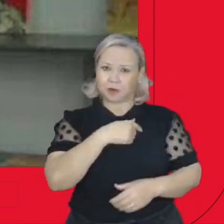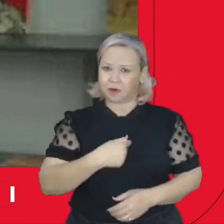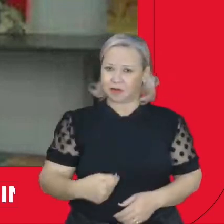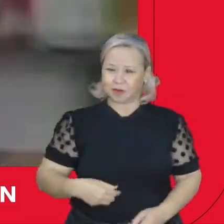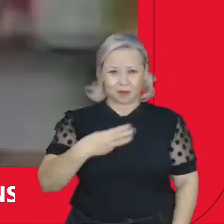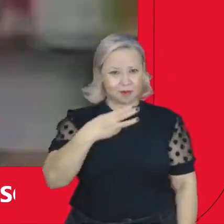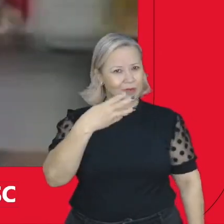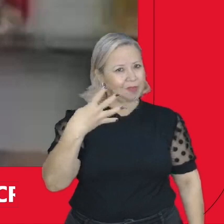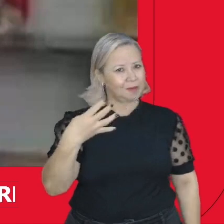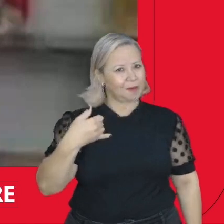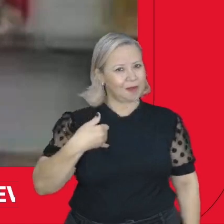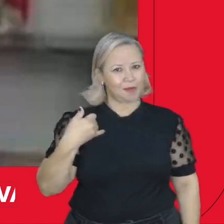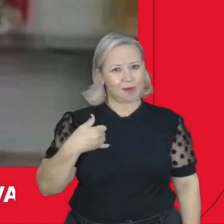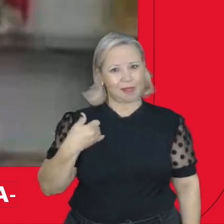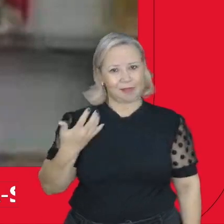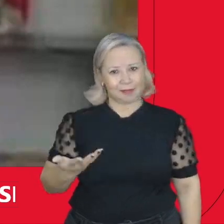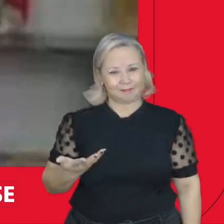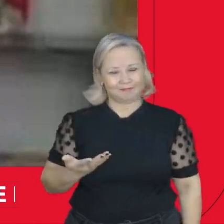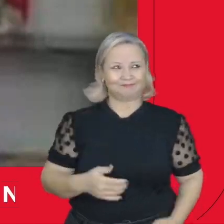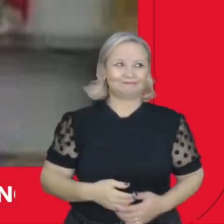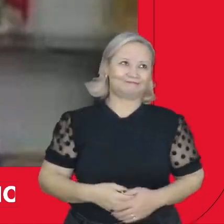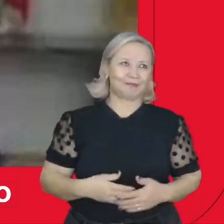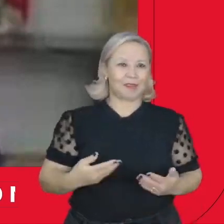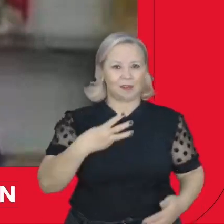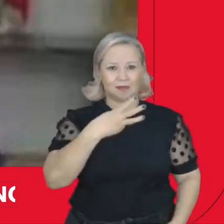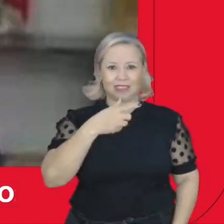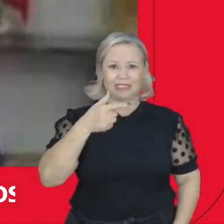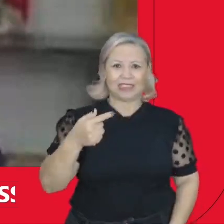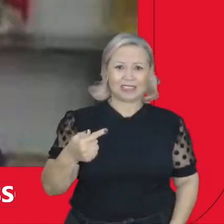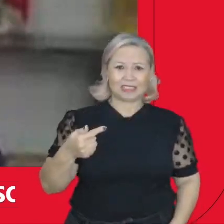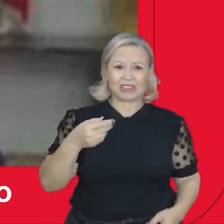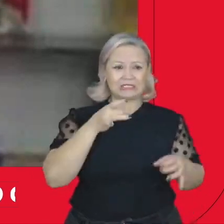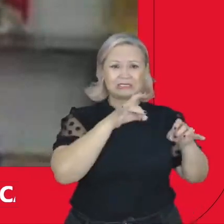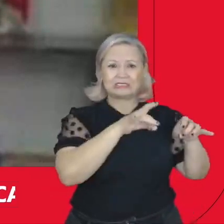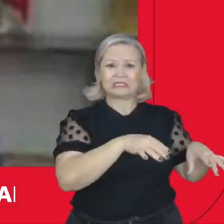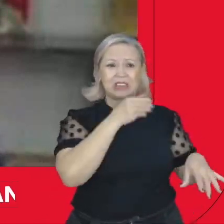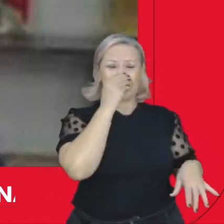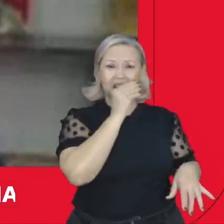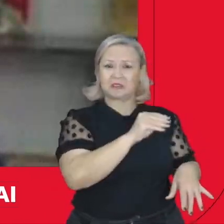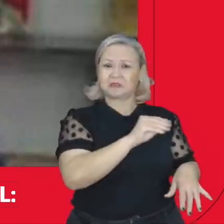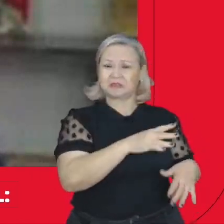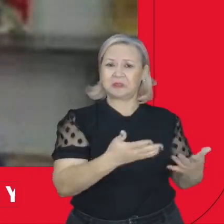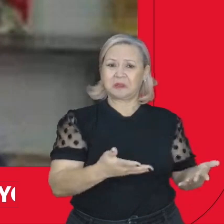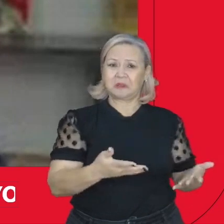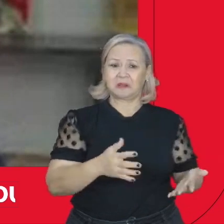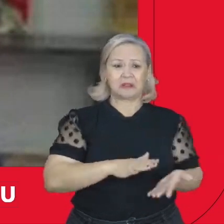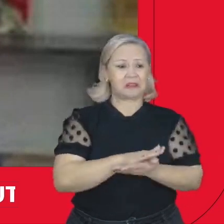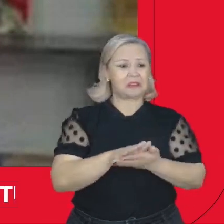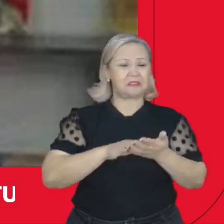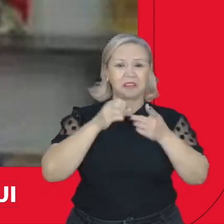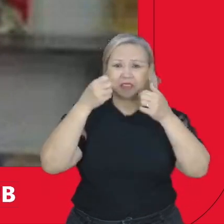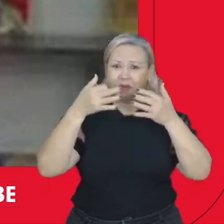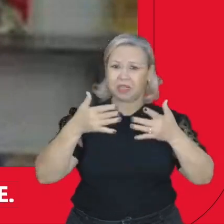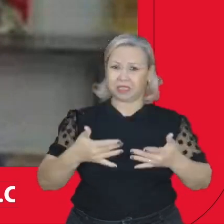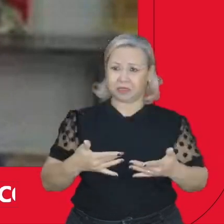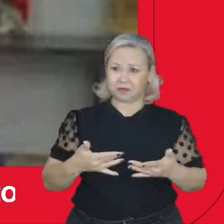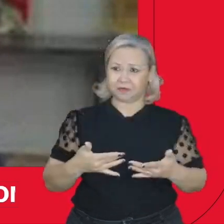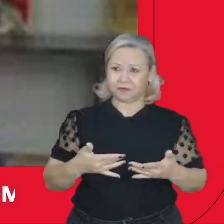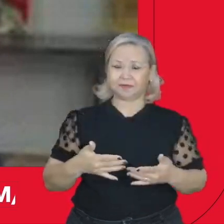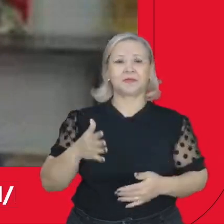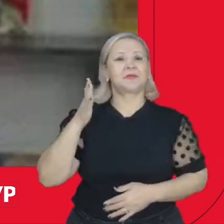34 anos e aos 37 renunciou sem dizer para quê. Aliás, todos nós sabemos, foi em nome da